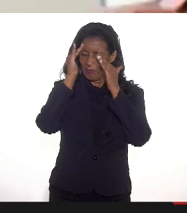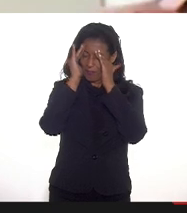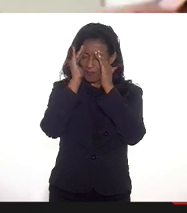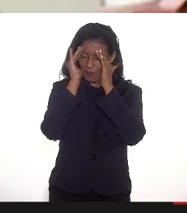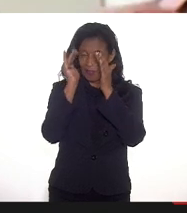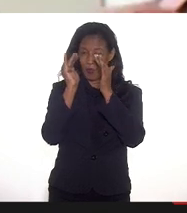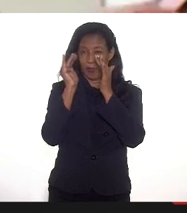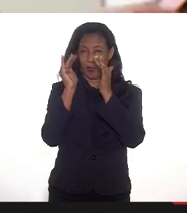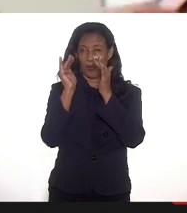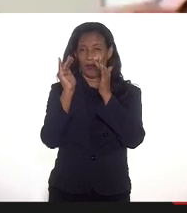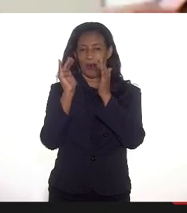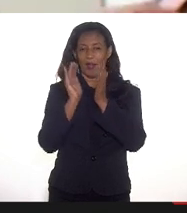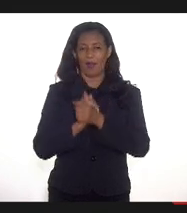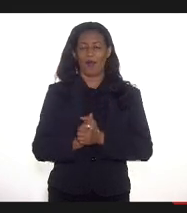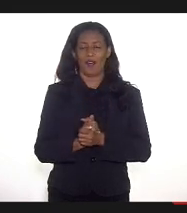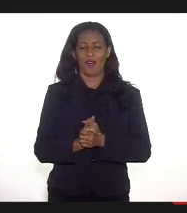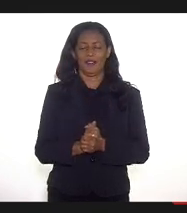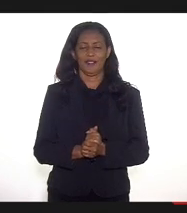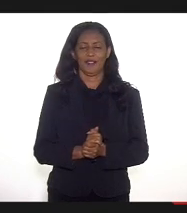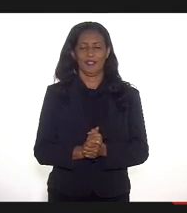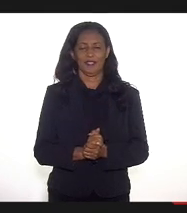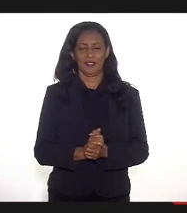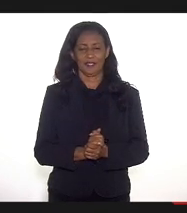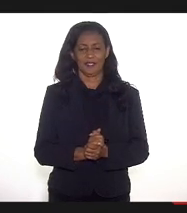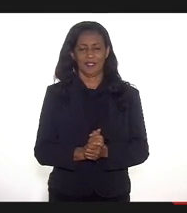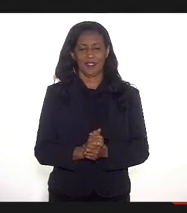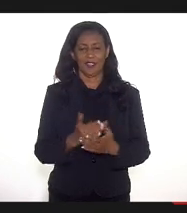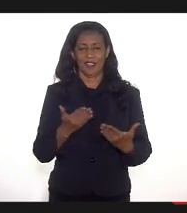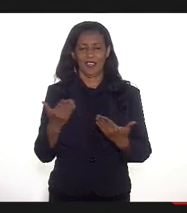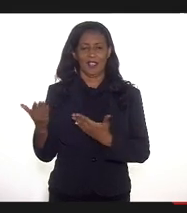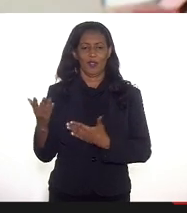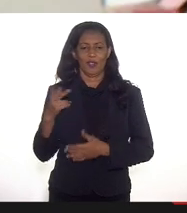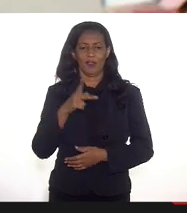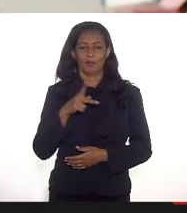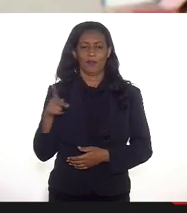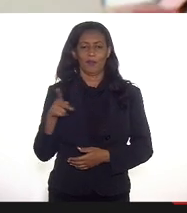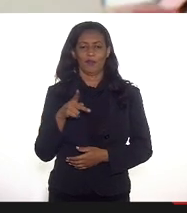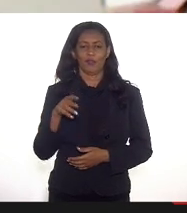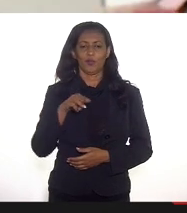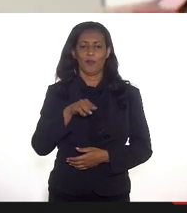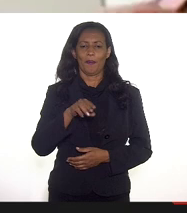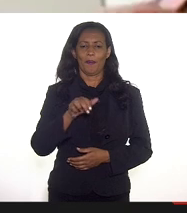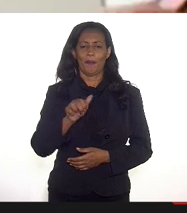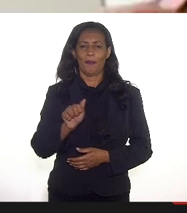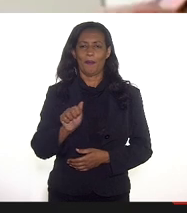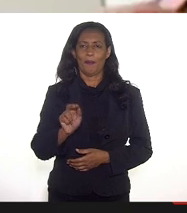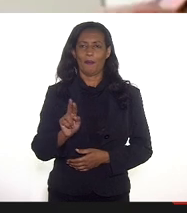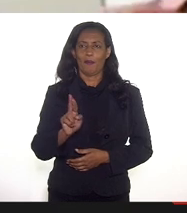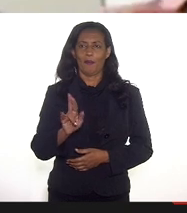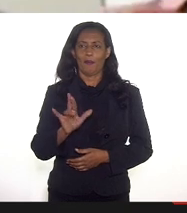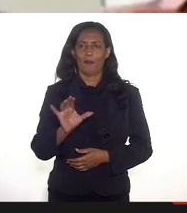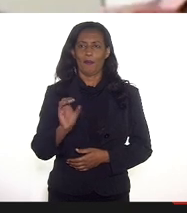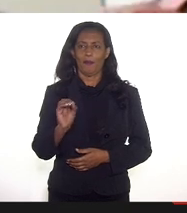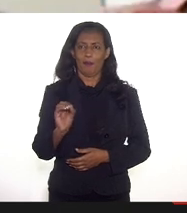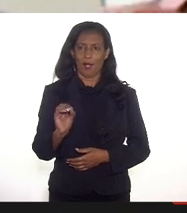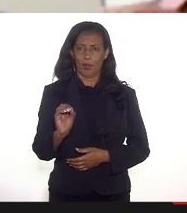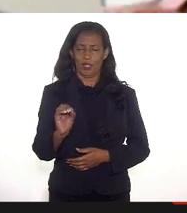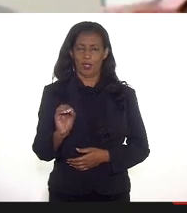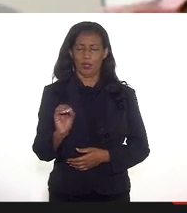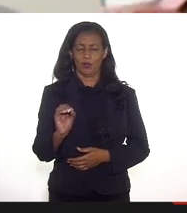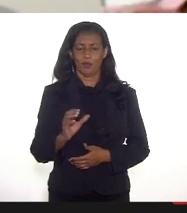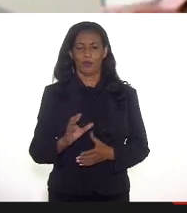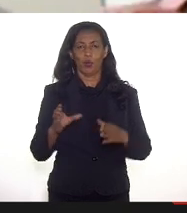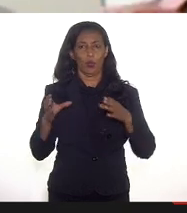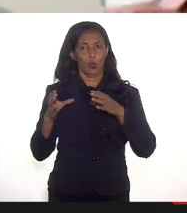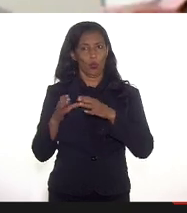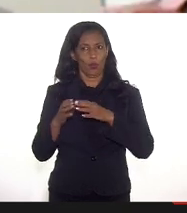convívio. E passo a palavra agora para o professor Maurício, do Comitê de Mobilização da FAETEC.